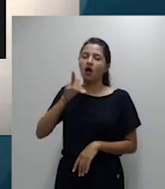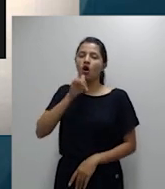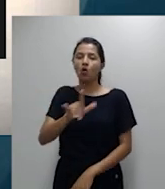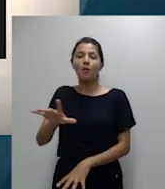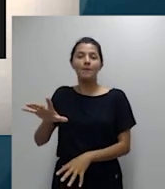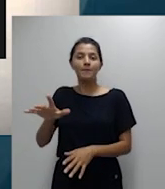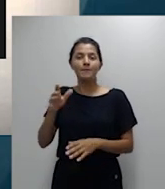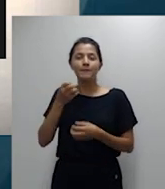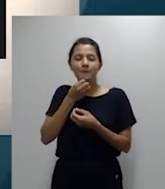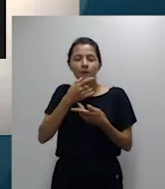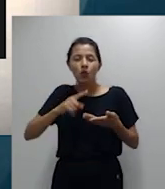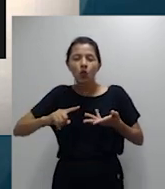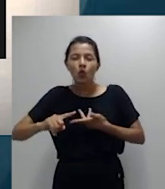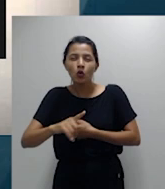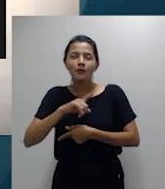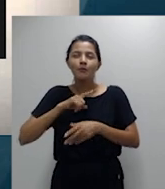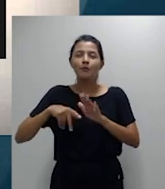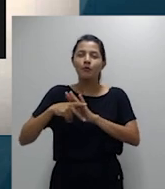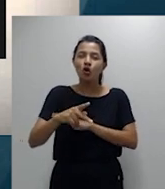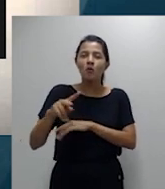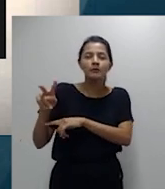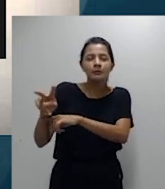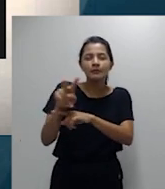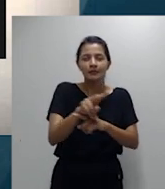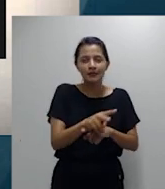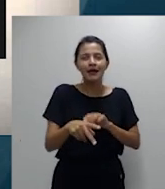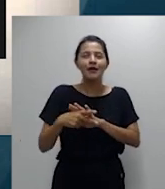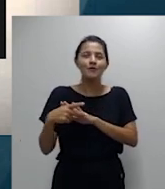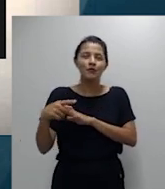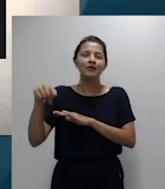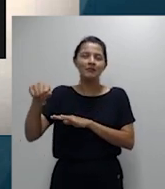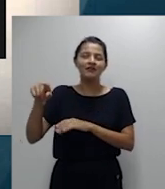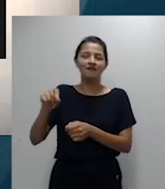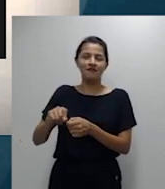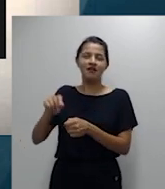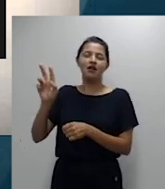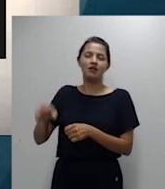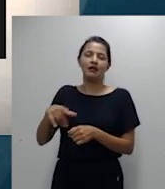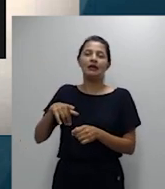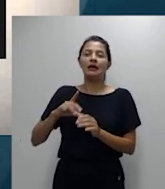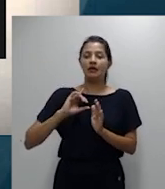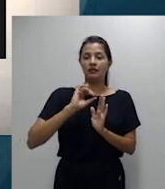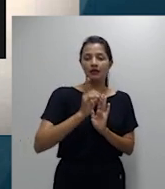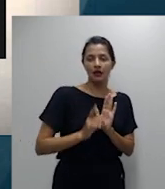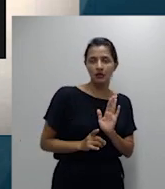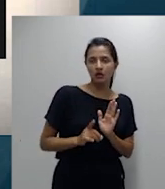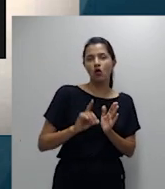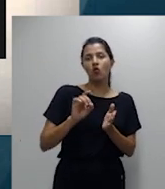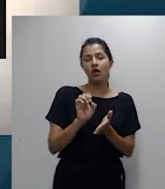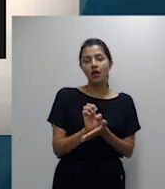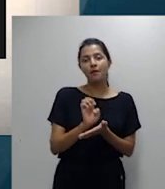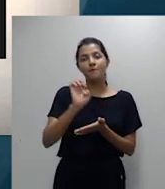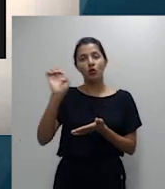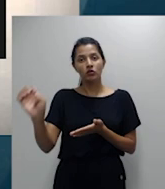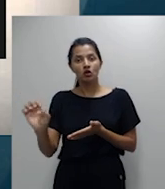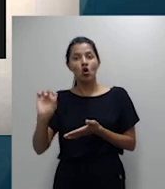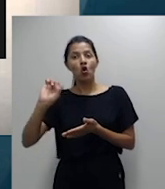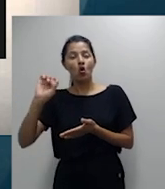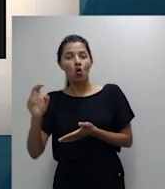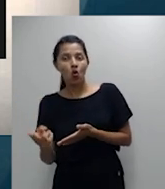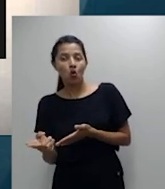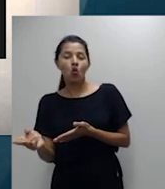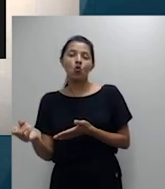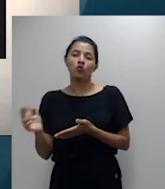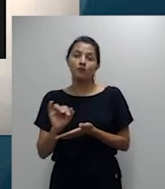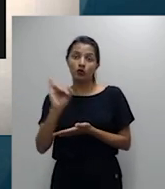digital e da exatidão das informações prestadas pelo importador na declaração de importação ou pelo exportador na